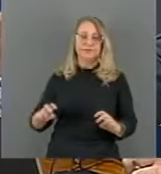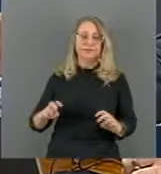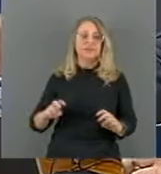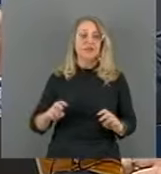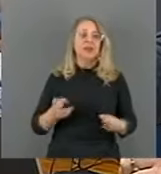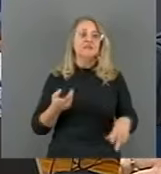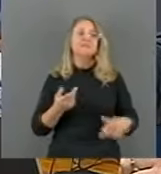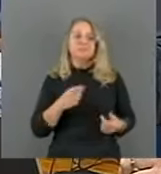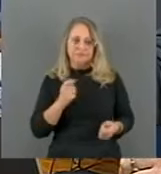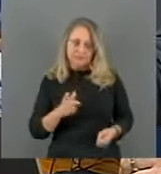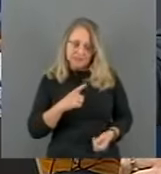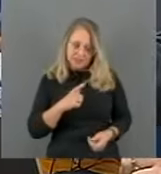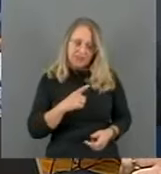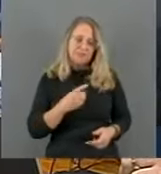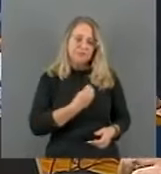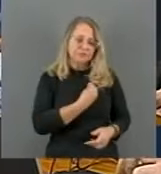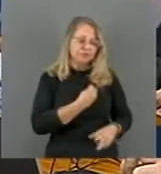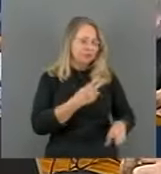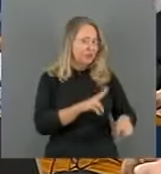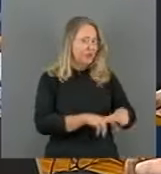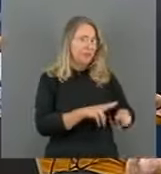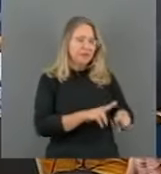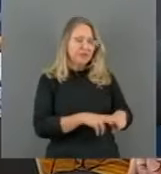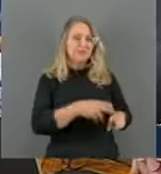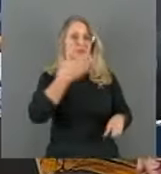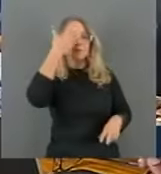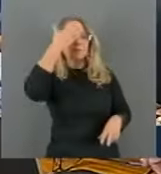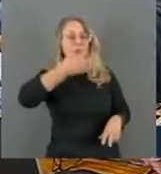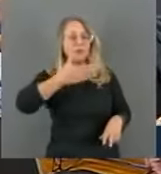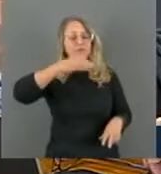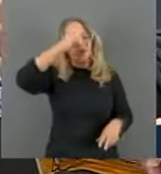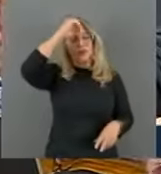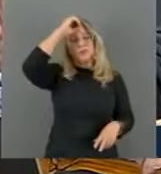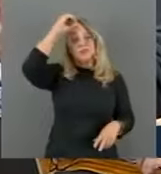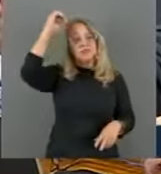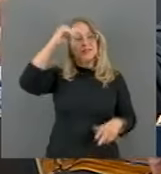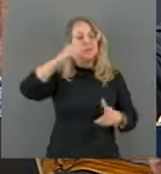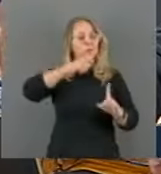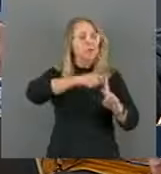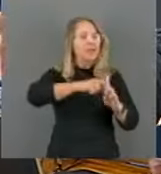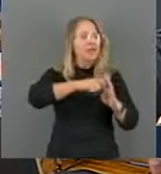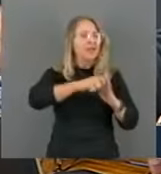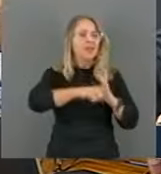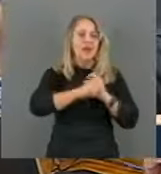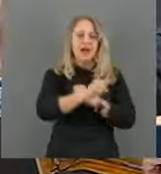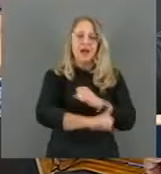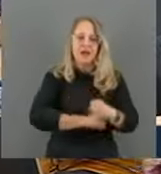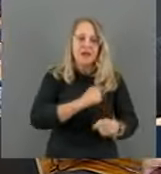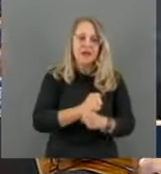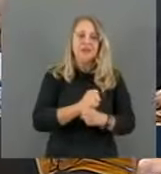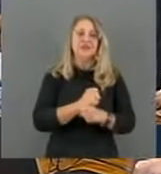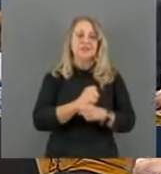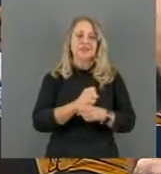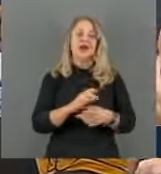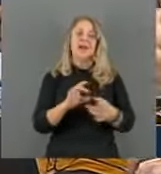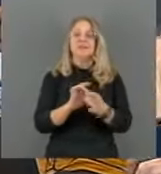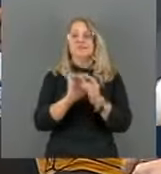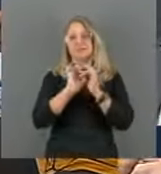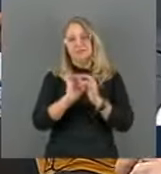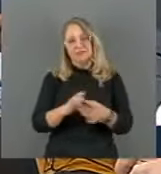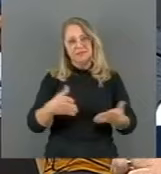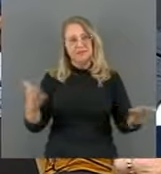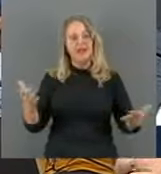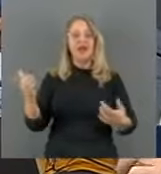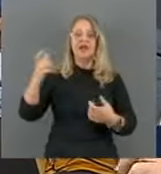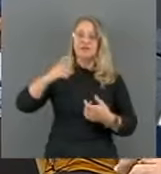grades tendo que provar sua inocência e depois de ficar meses às vezes anos presos preventivamente ele é absolvido volta PR pros